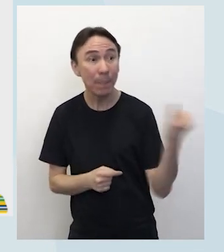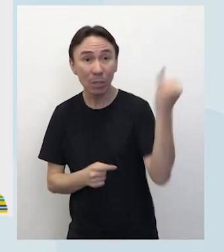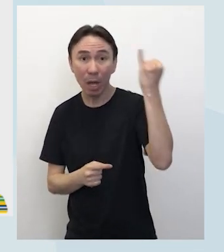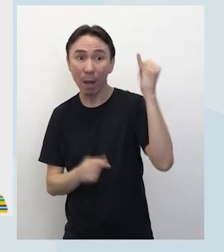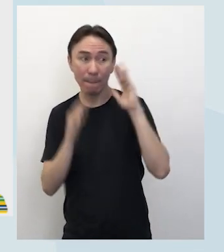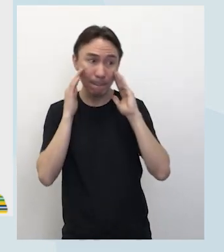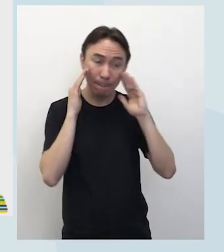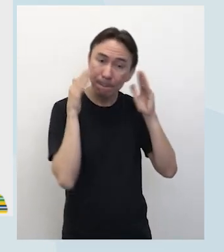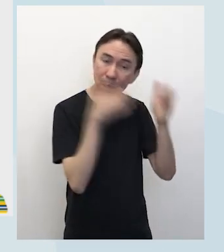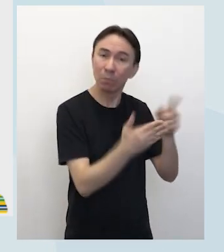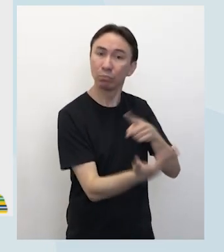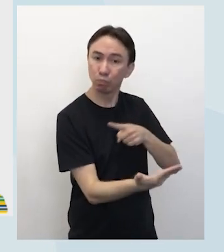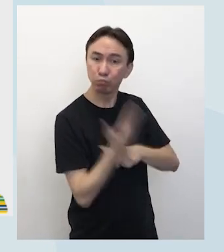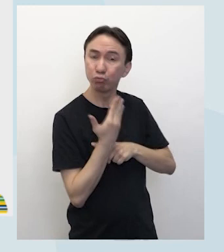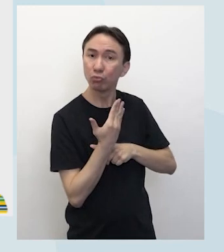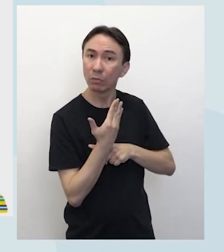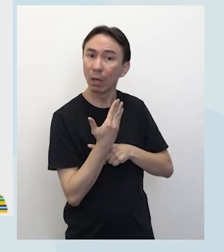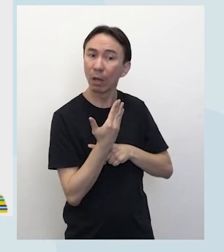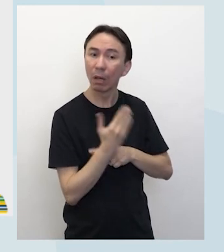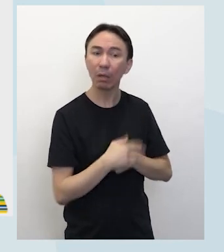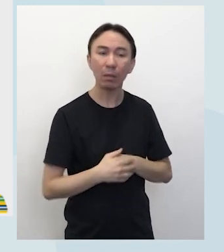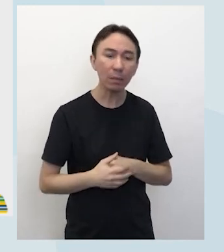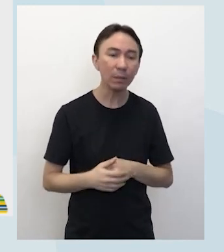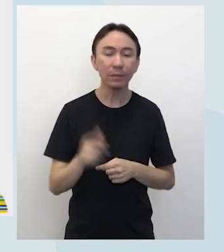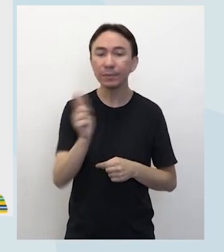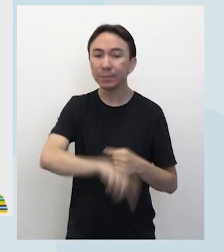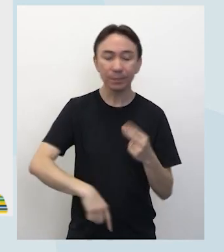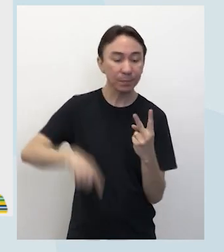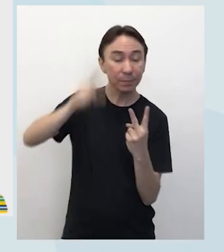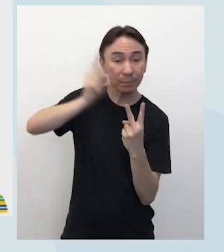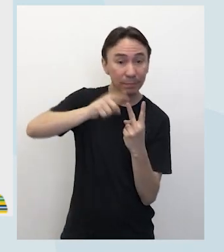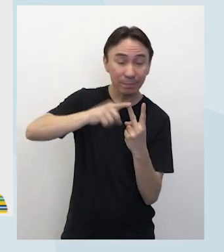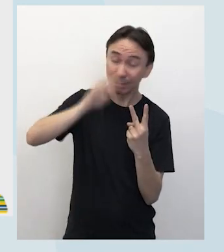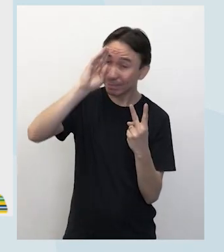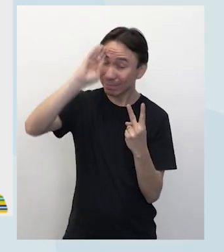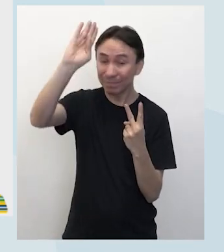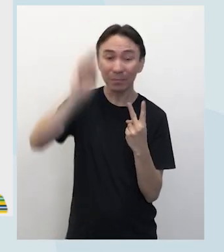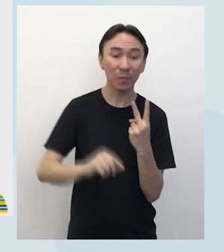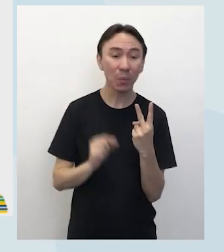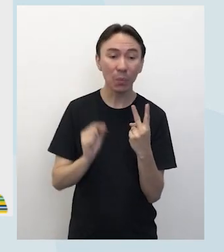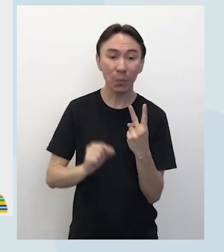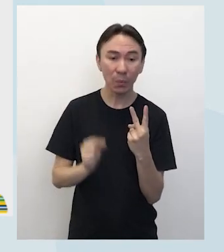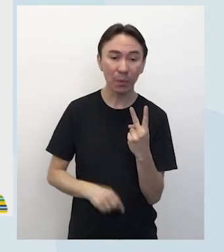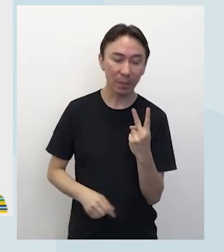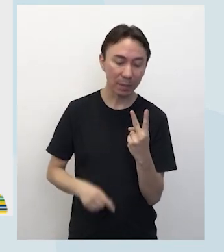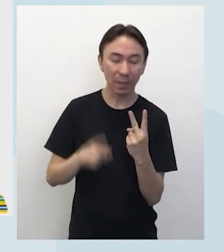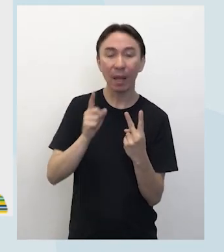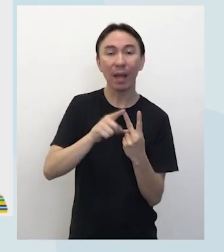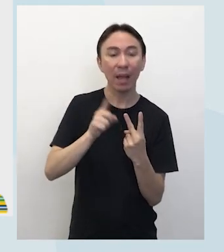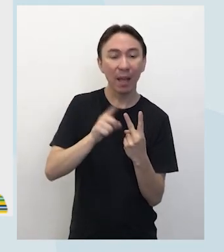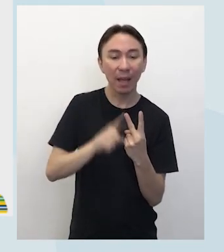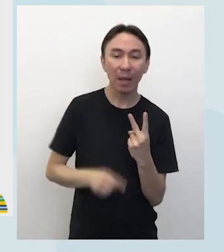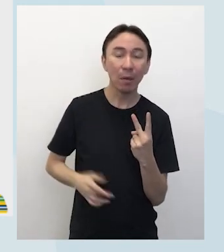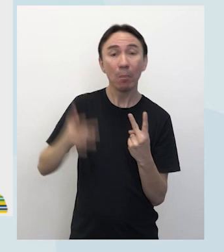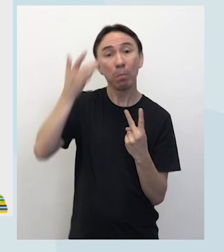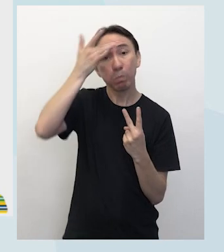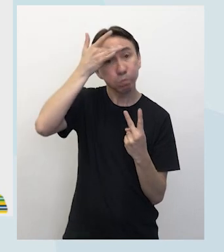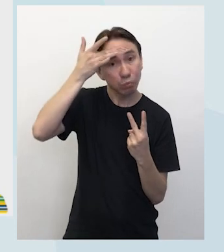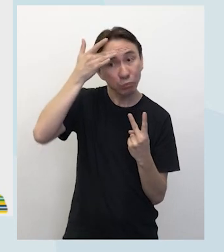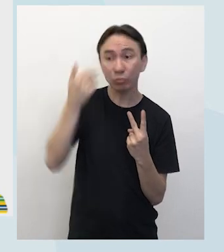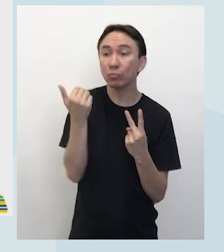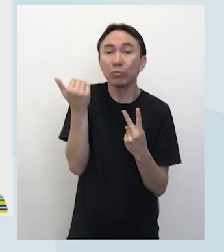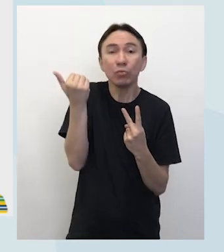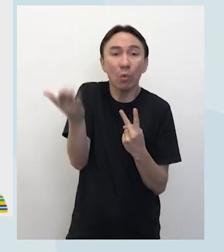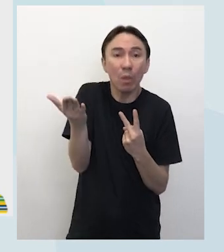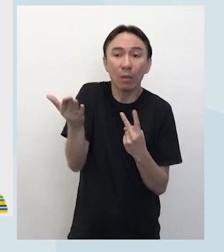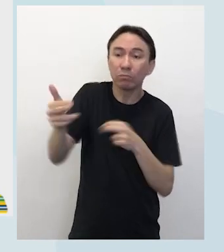para a gente, né? A segunda categoria que a gente chama de engajamento com os outros. Será que eu me preocupo